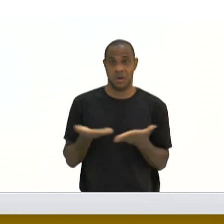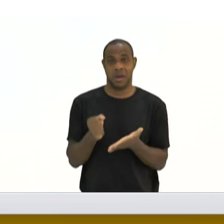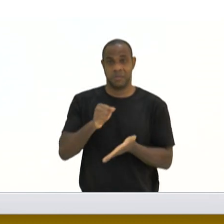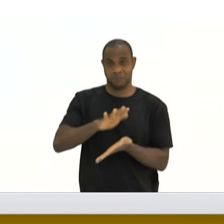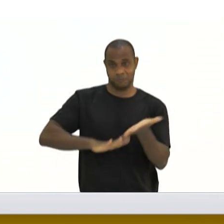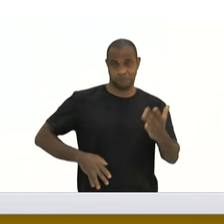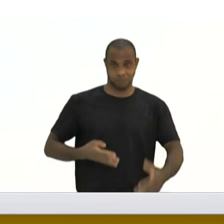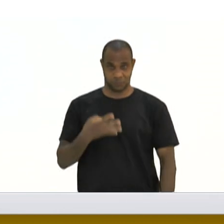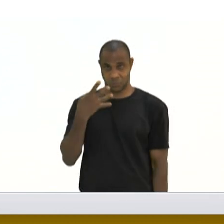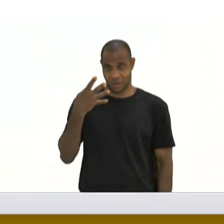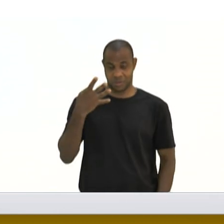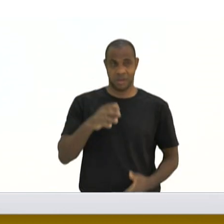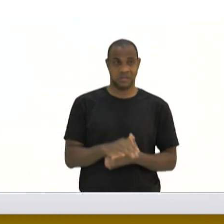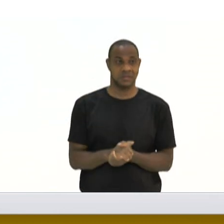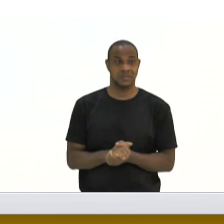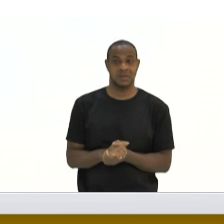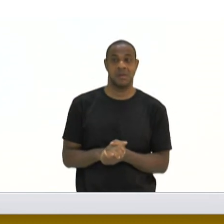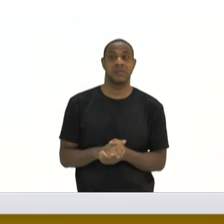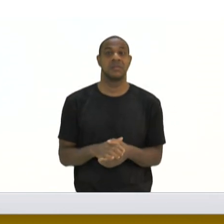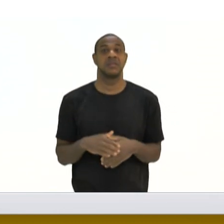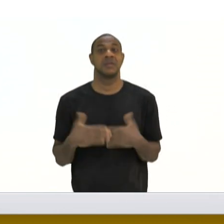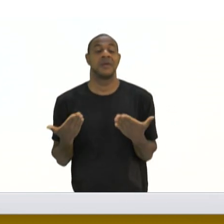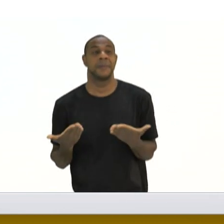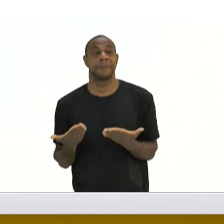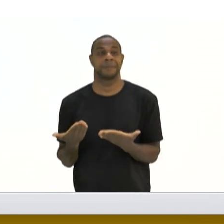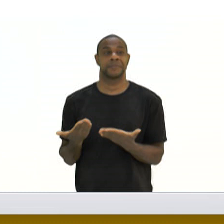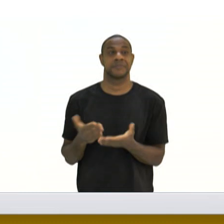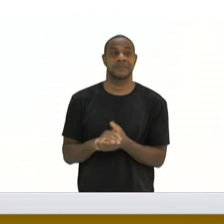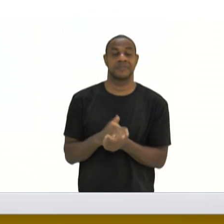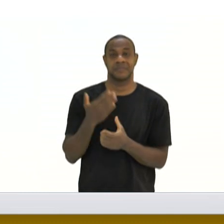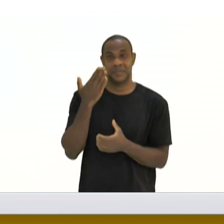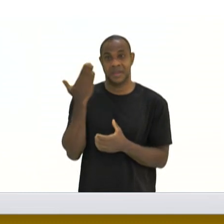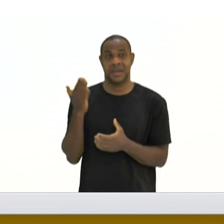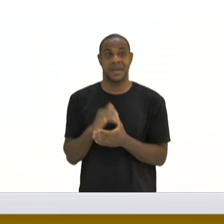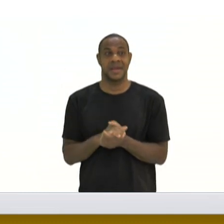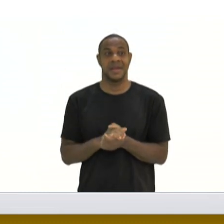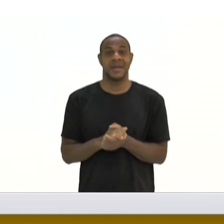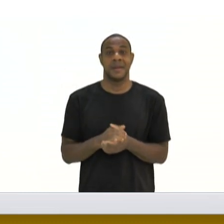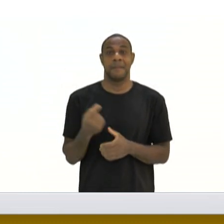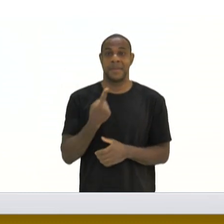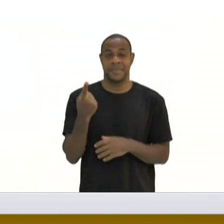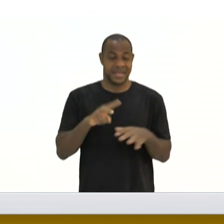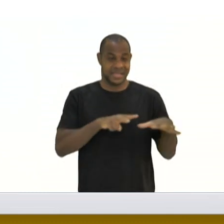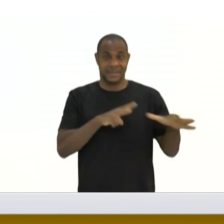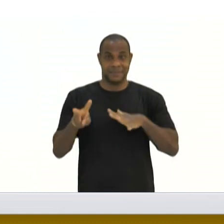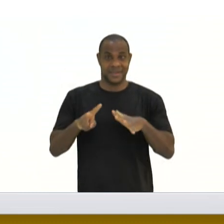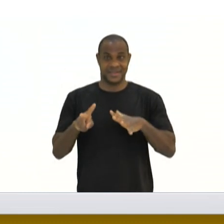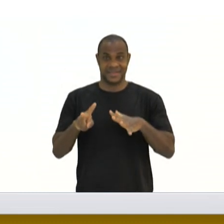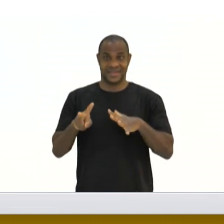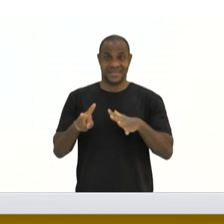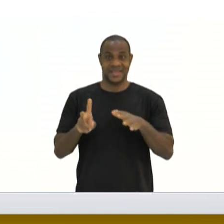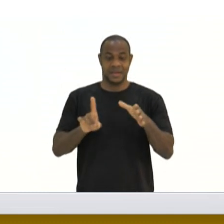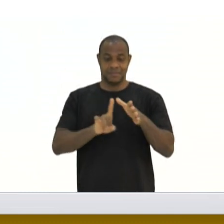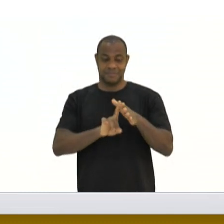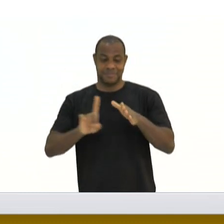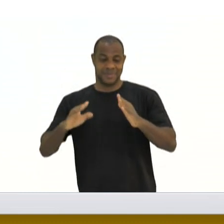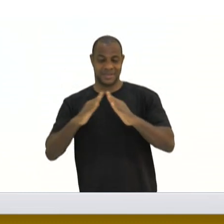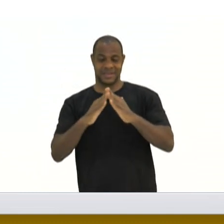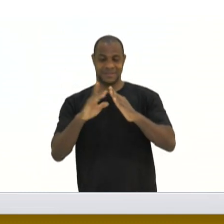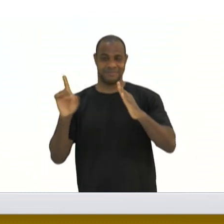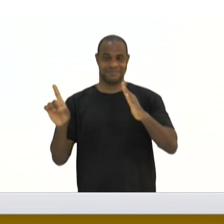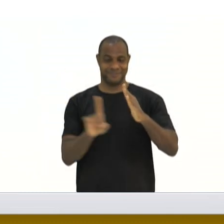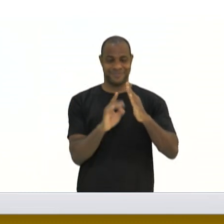atividade quatro já nas primeiras semanas do isolamento social cerca de mil profissionais do Meio